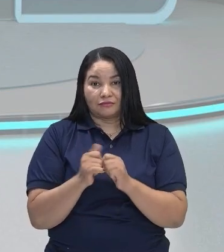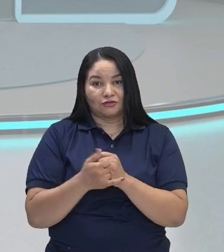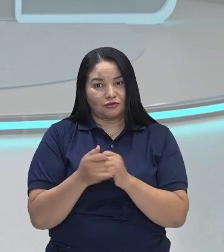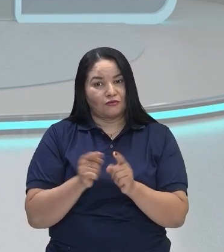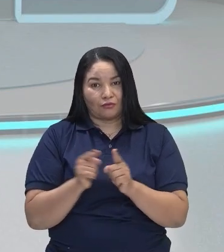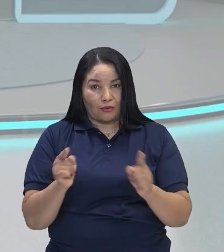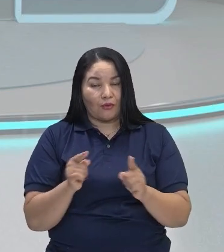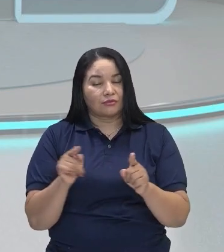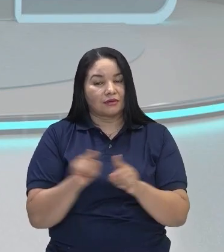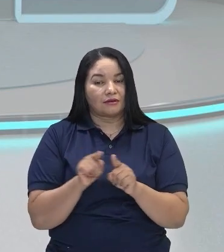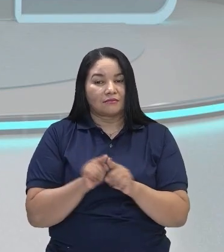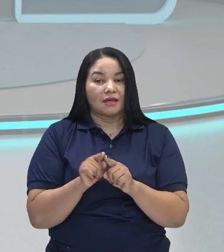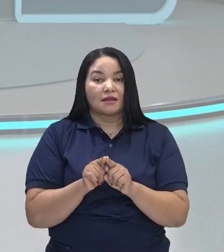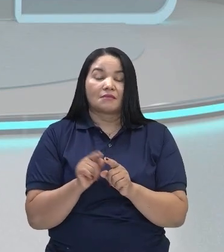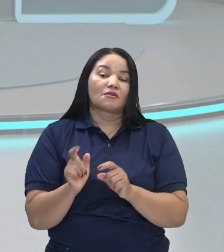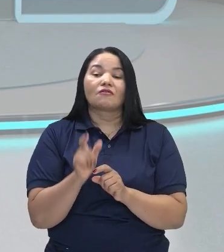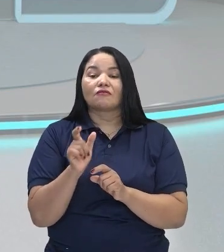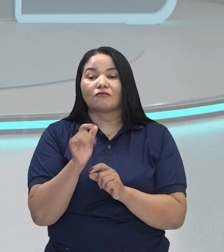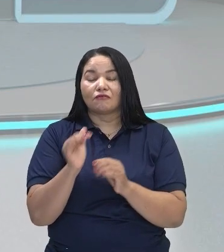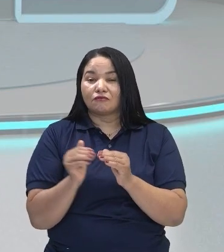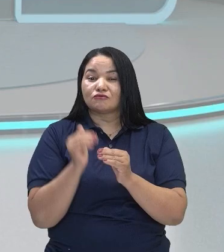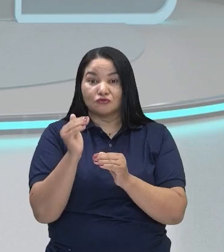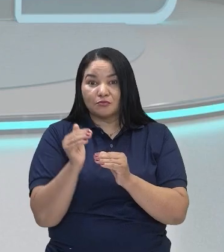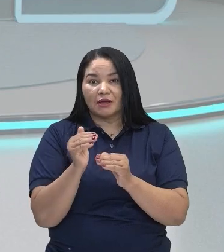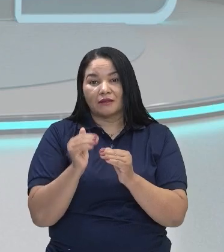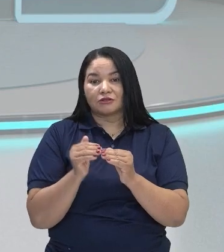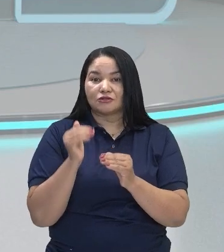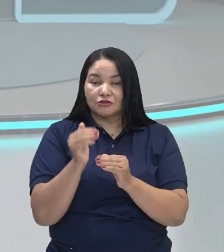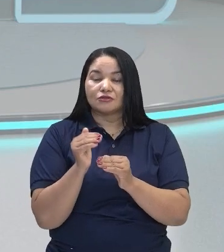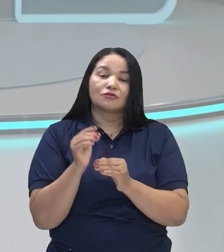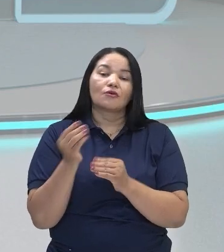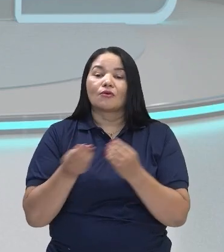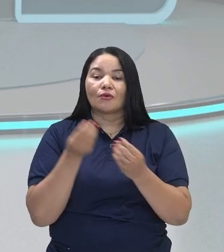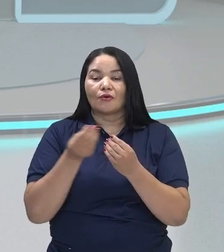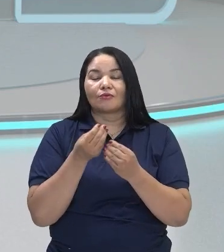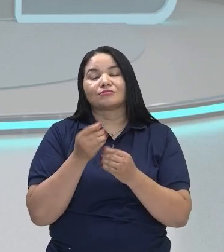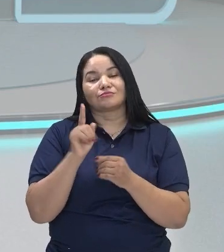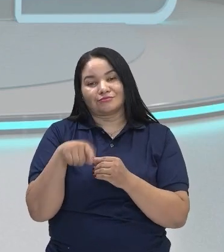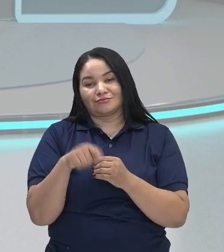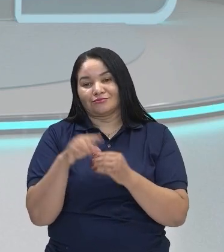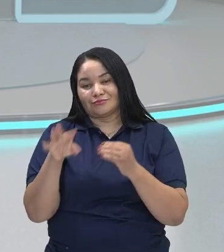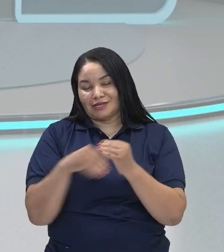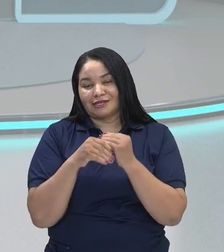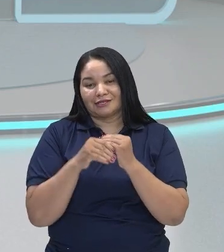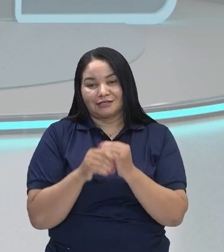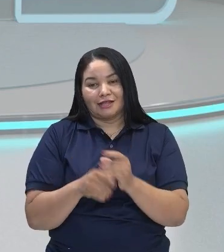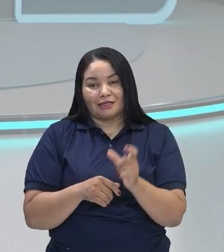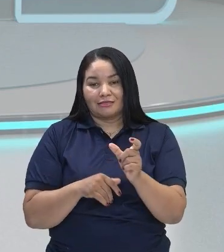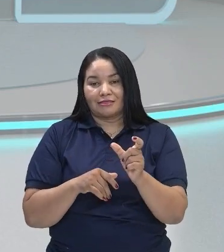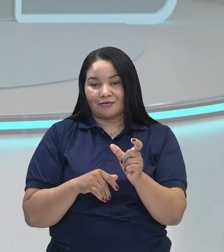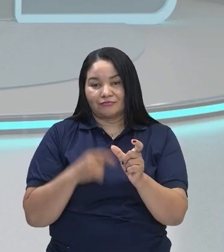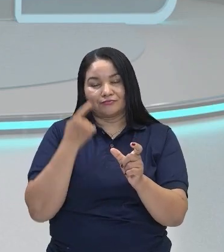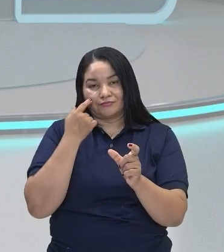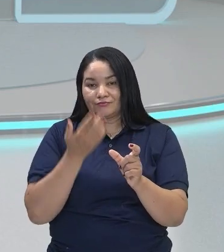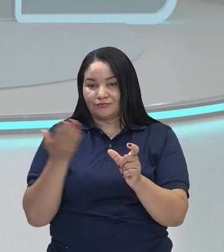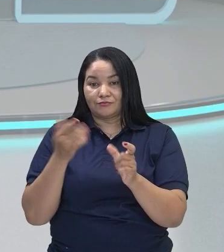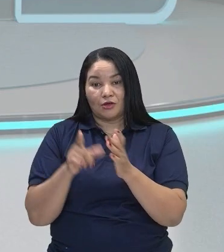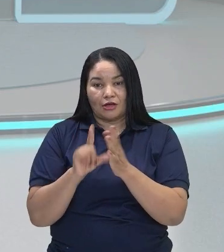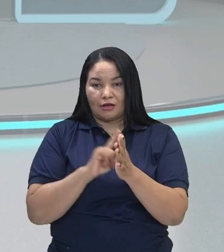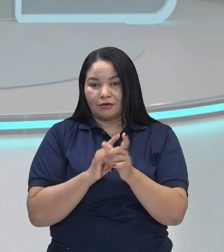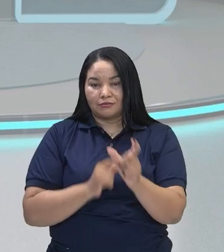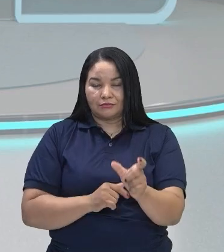longo. Para formar o seu futuro, o seu forma superlativa, eu vou colocar o seguinte: the most expensive,